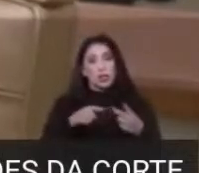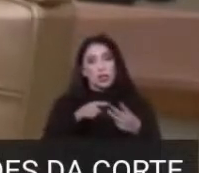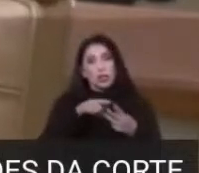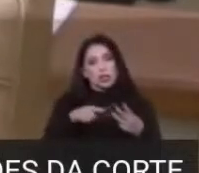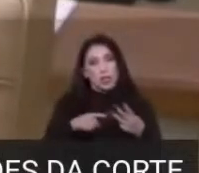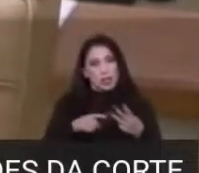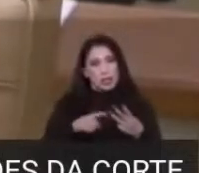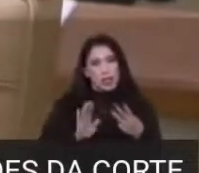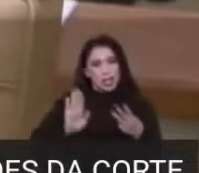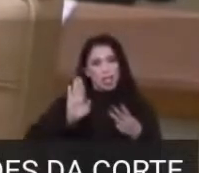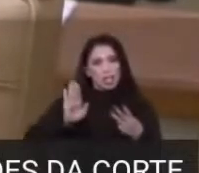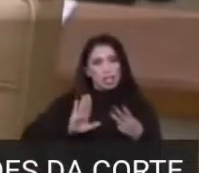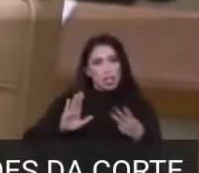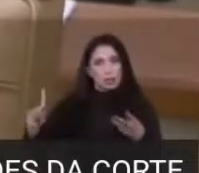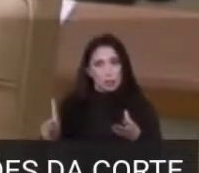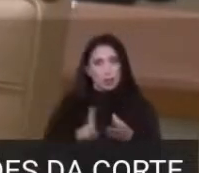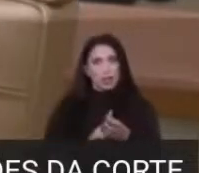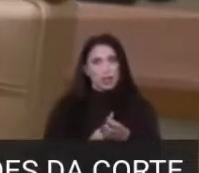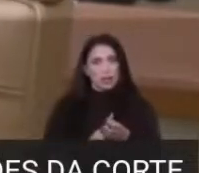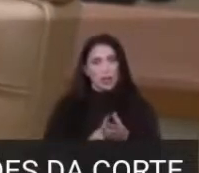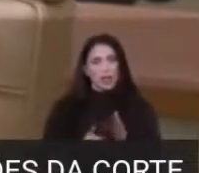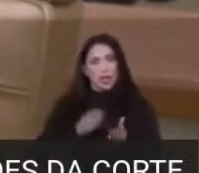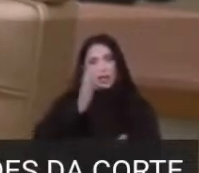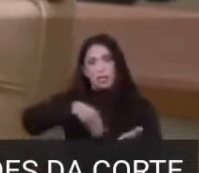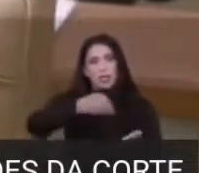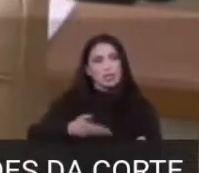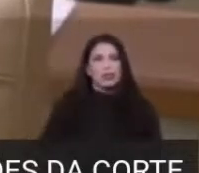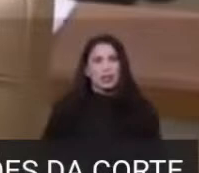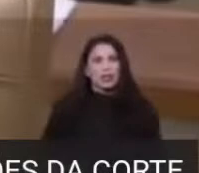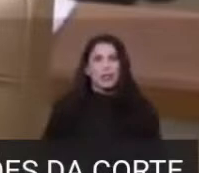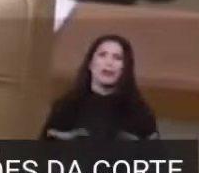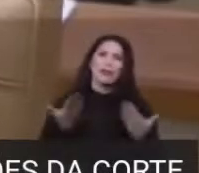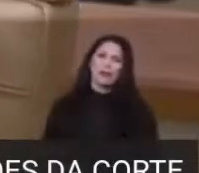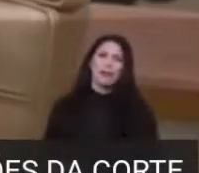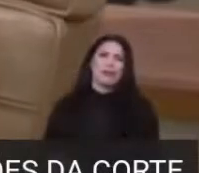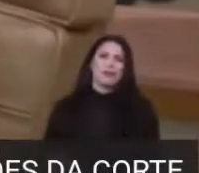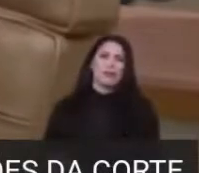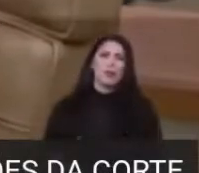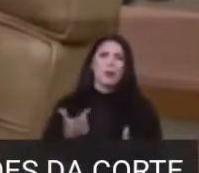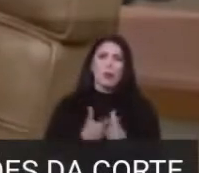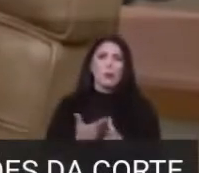três candidatos que estavam colocados. Justo. Veja o tamanho do casuísmo.